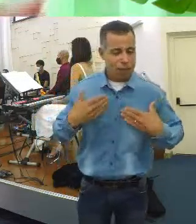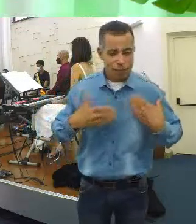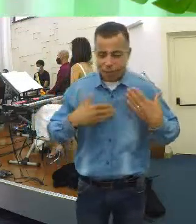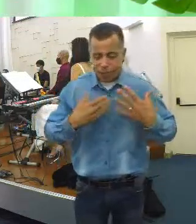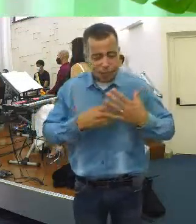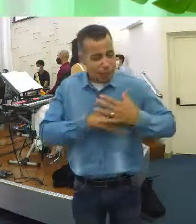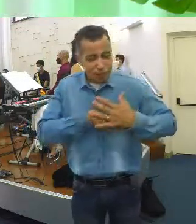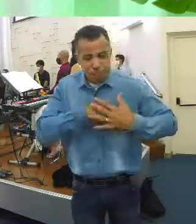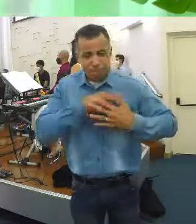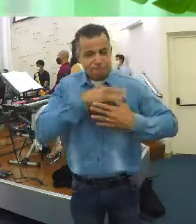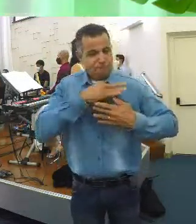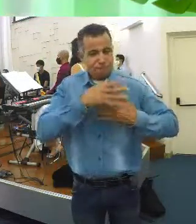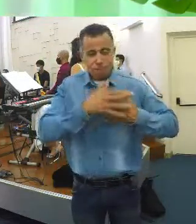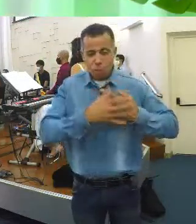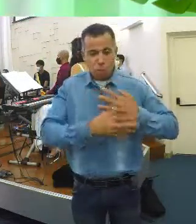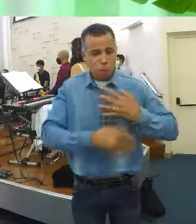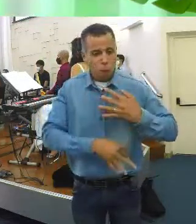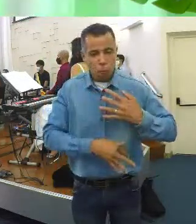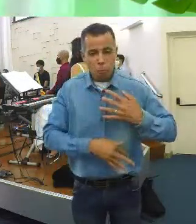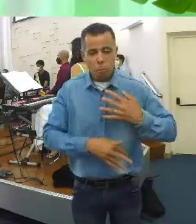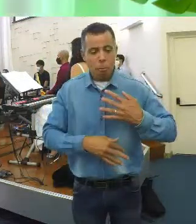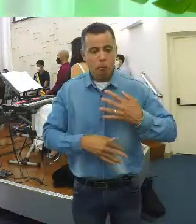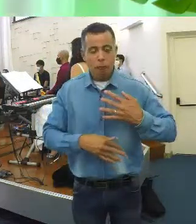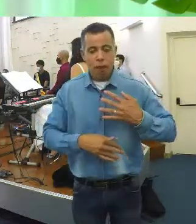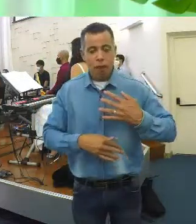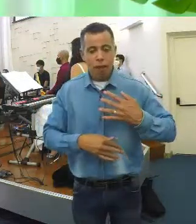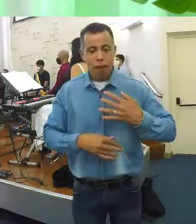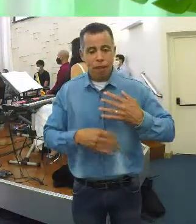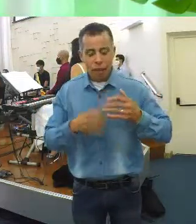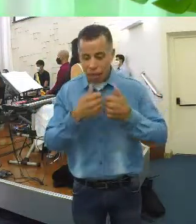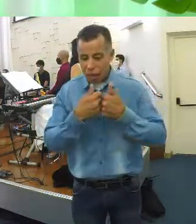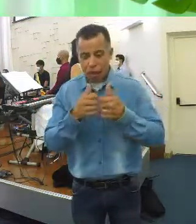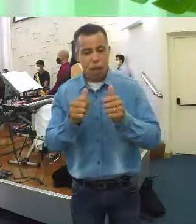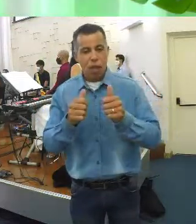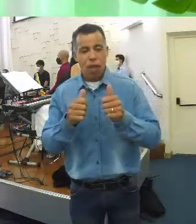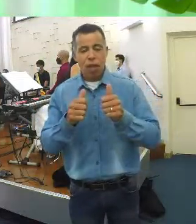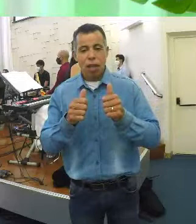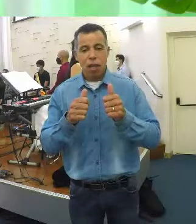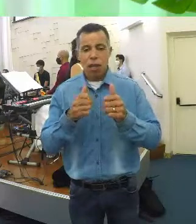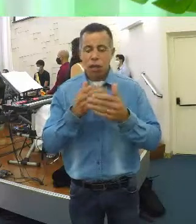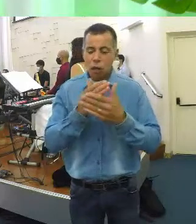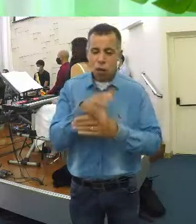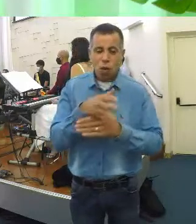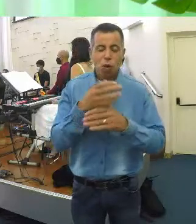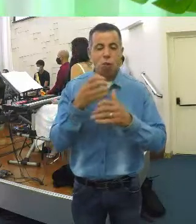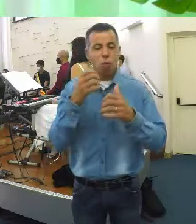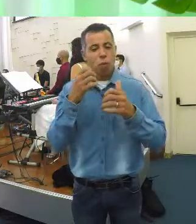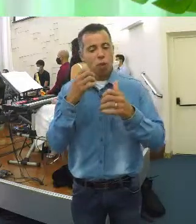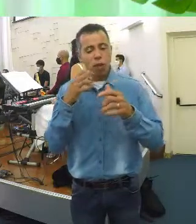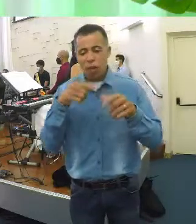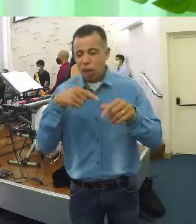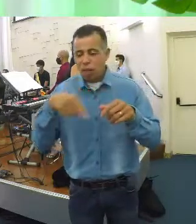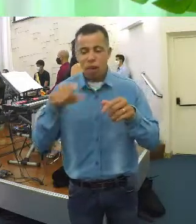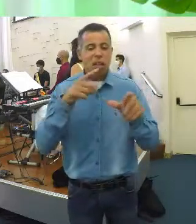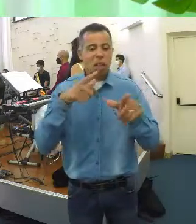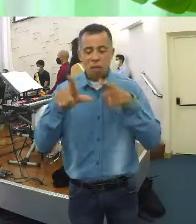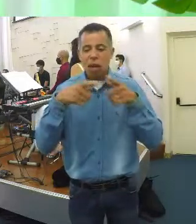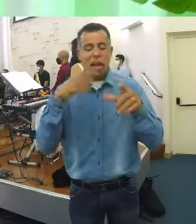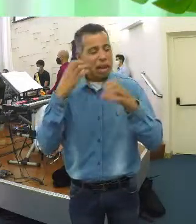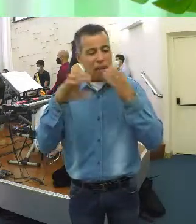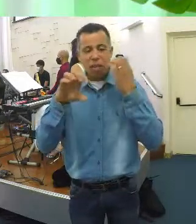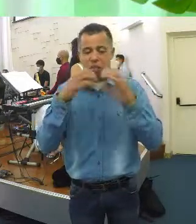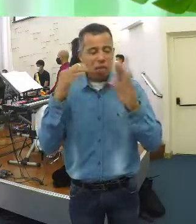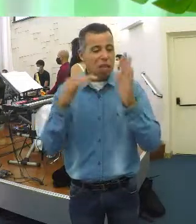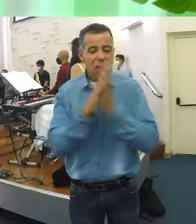que transborda e faz o crente entrar no ônibus indo trabalhar cantando louvores ao Senhor. É disso que está o